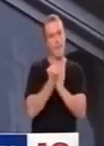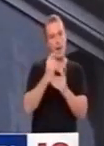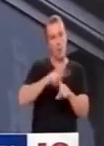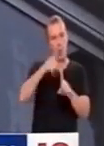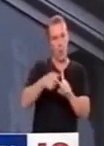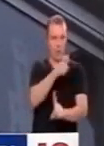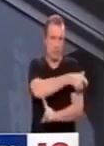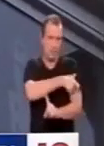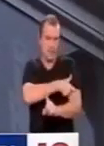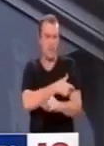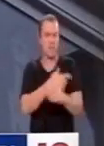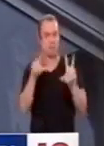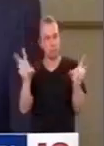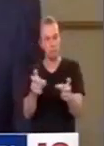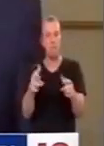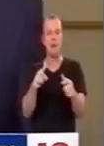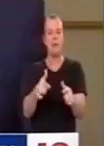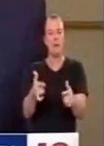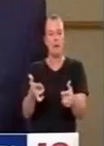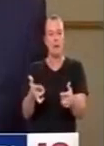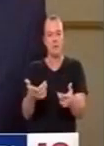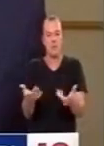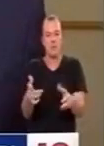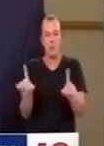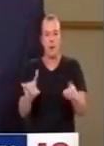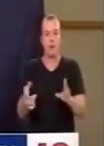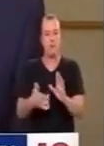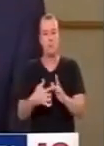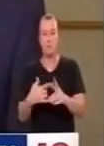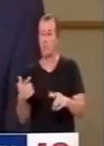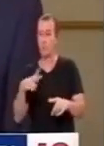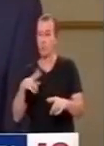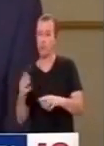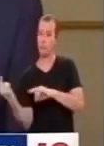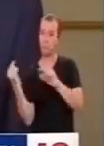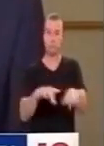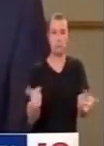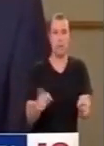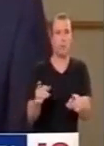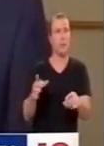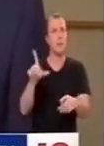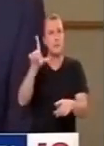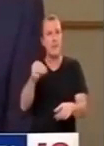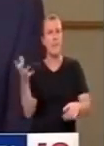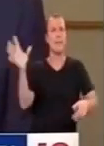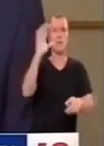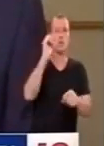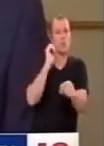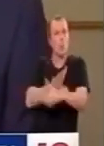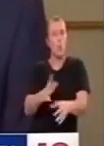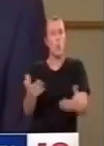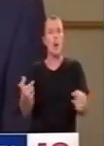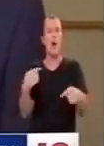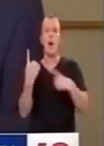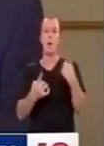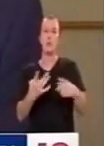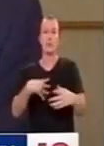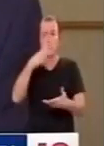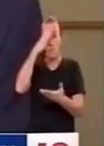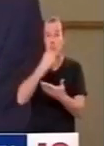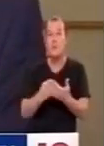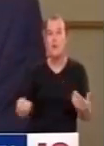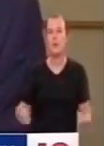se esquecerão. Muitos, que enfim, não vêm necessariamente de Portugal, obviamente, muitos outros países, não saberão exatamente qual foi a obra